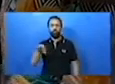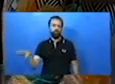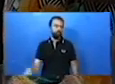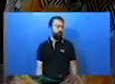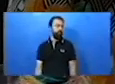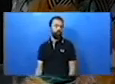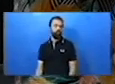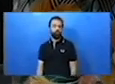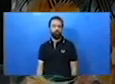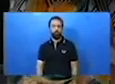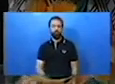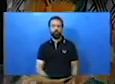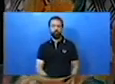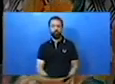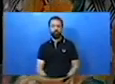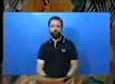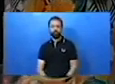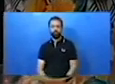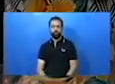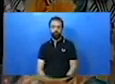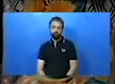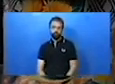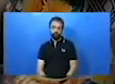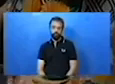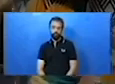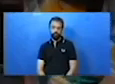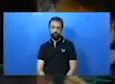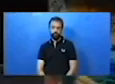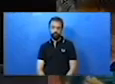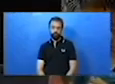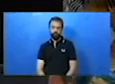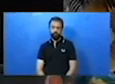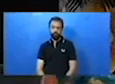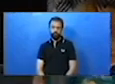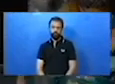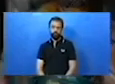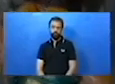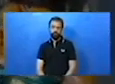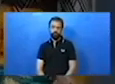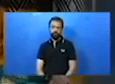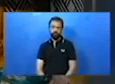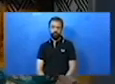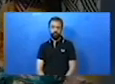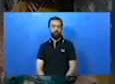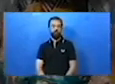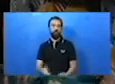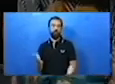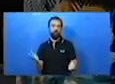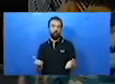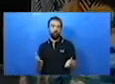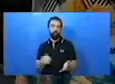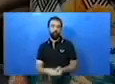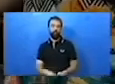4, 5, 6. Pintei 1/6 do meu retângulo. O que você deve fazer para calcular